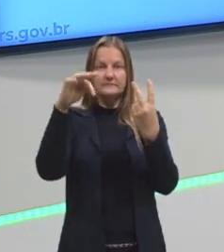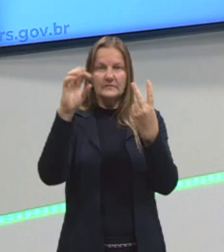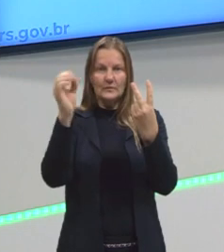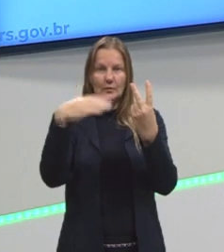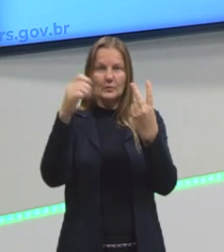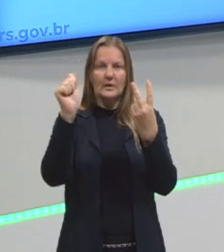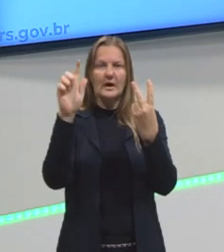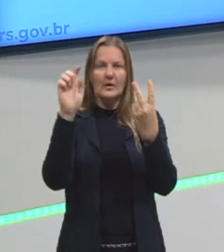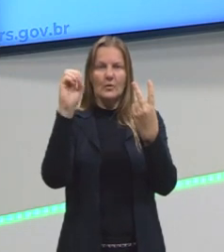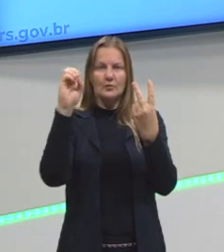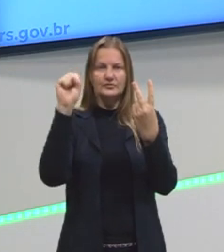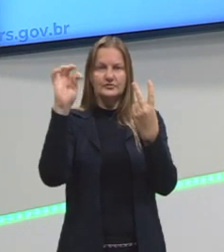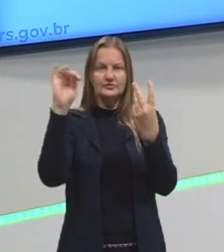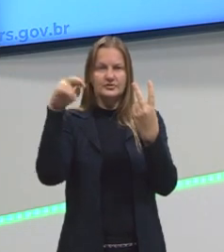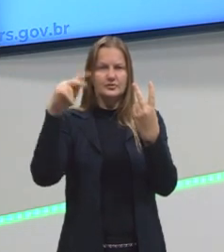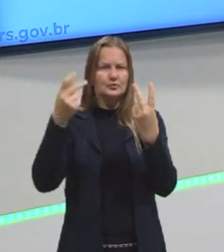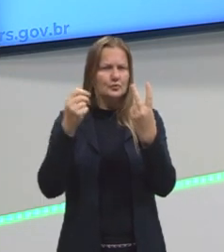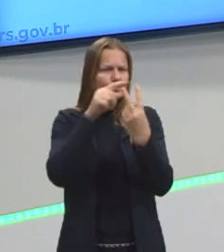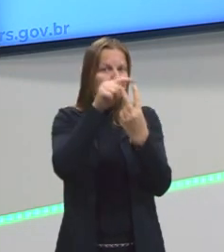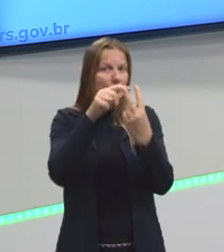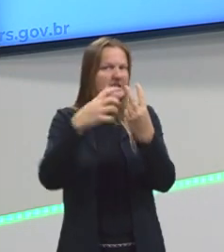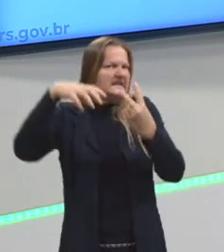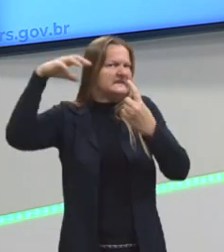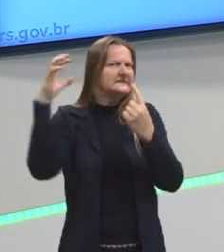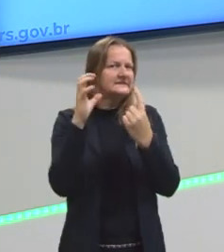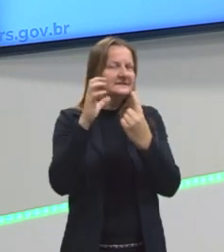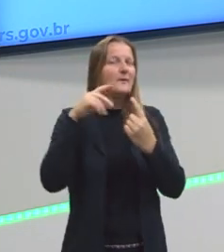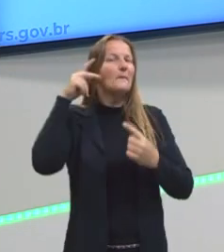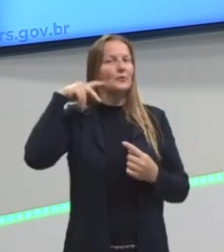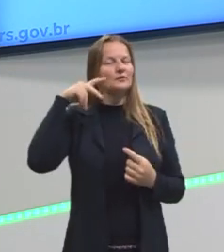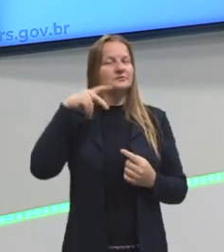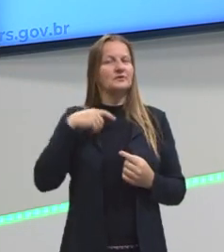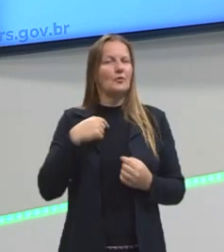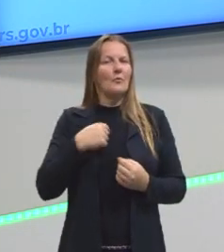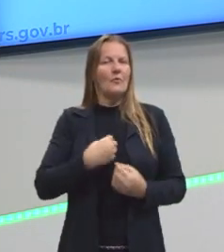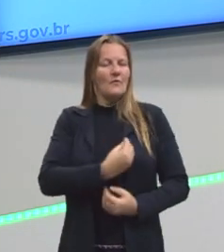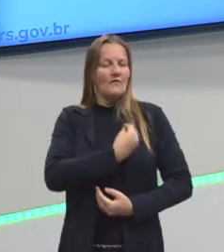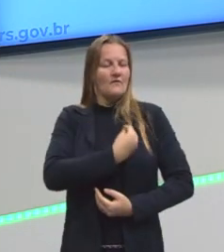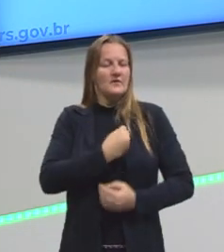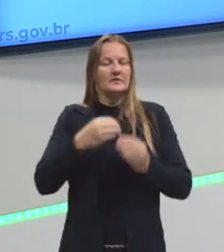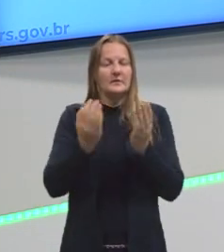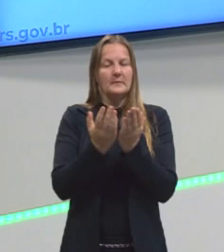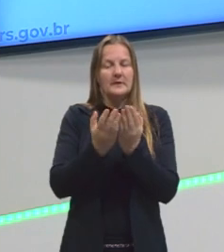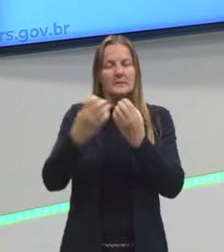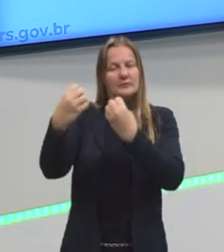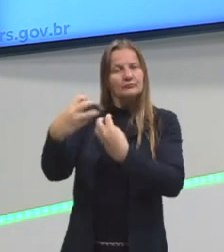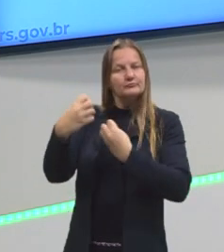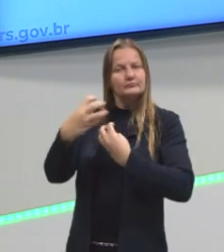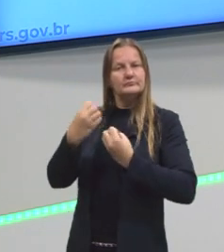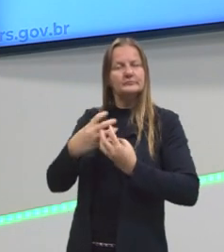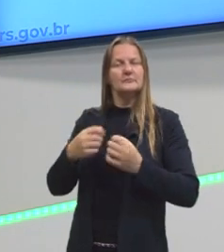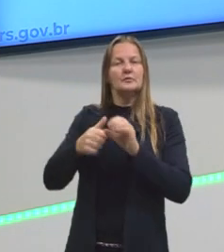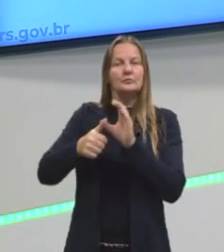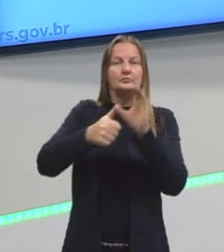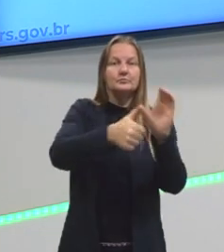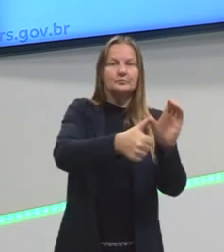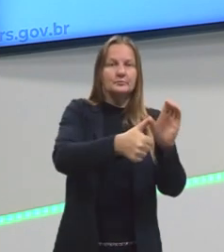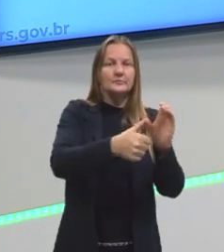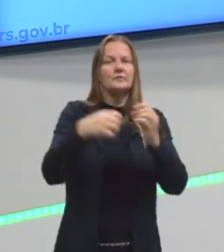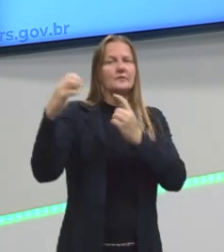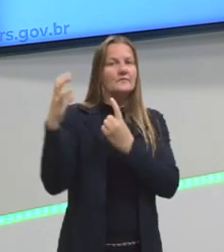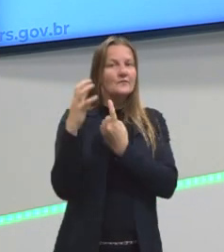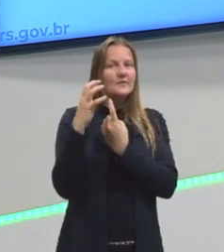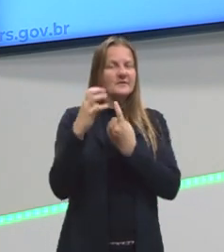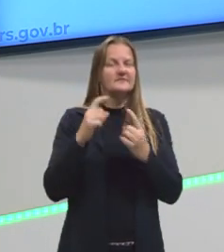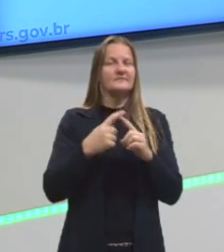governos como os governos devem agir a partir da da Bíblia ou dos ensinamentos do cristianismo né E